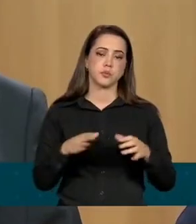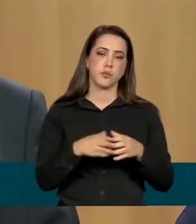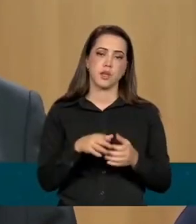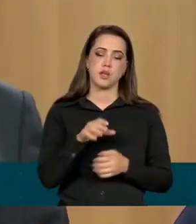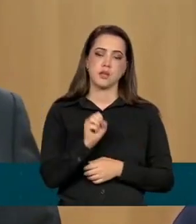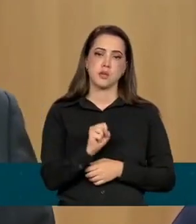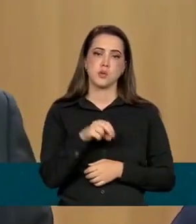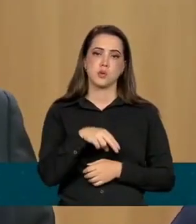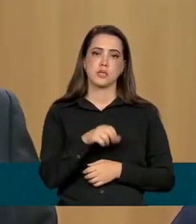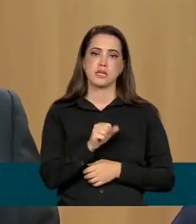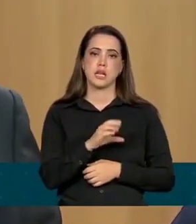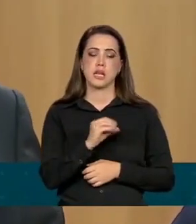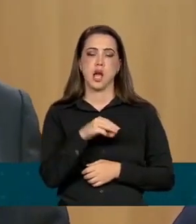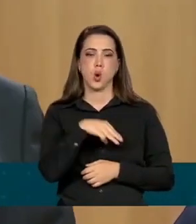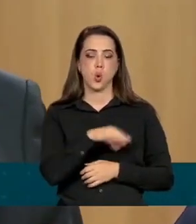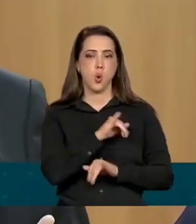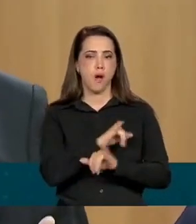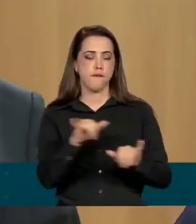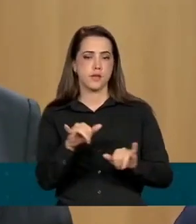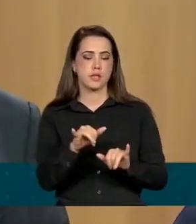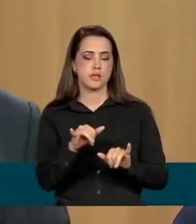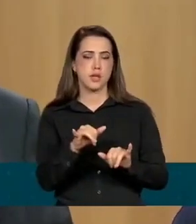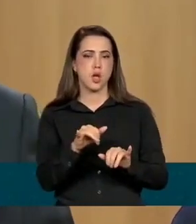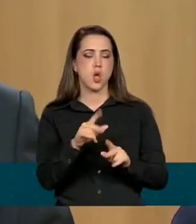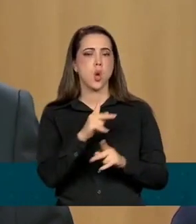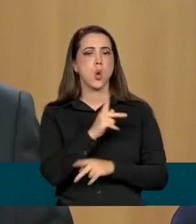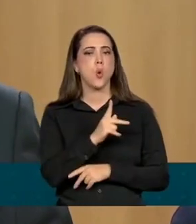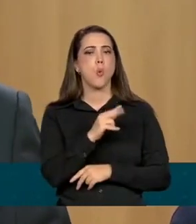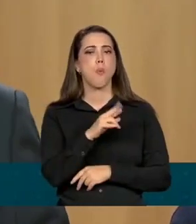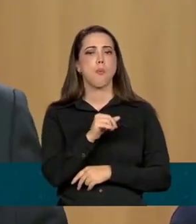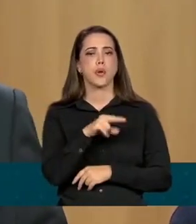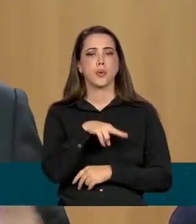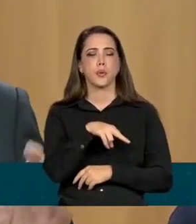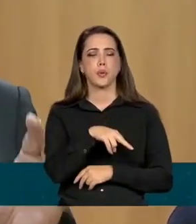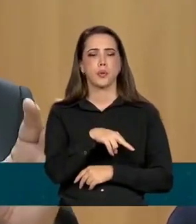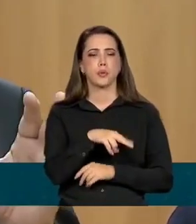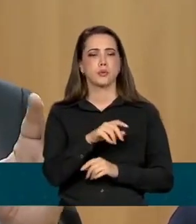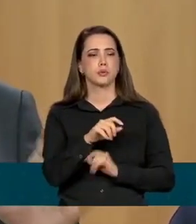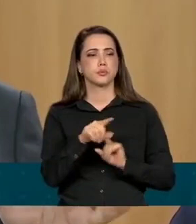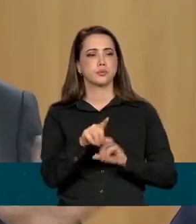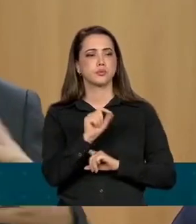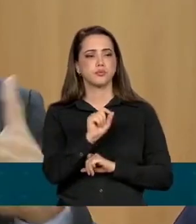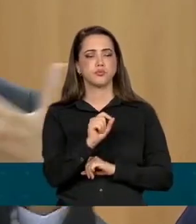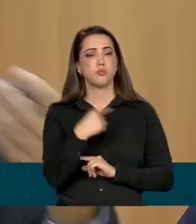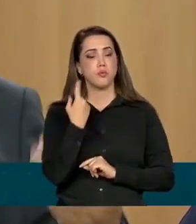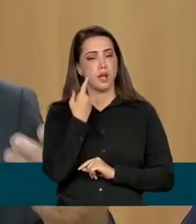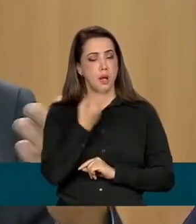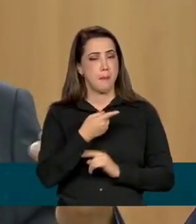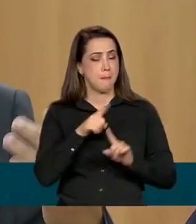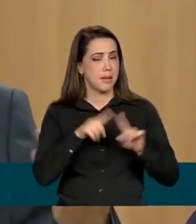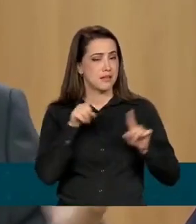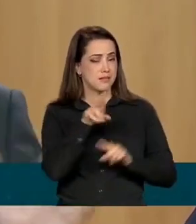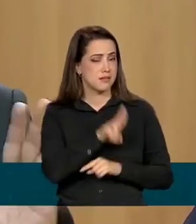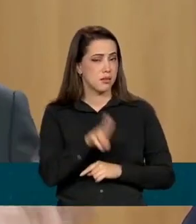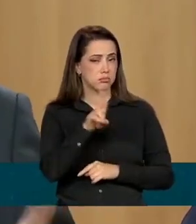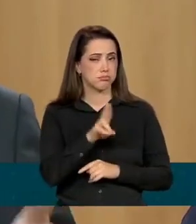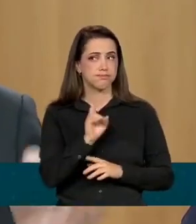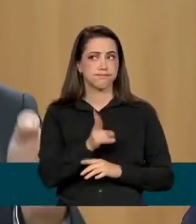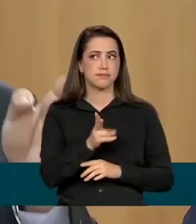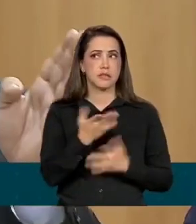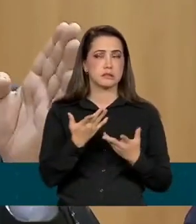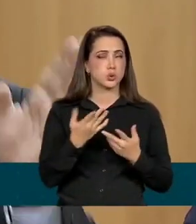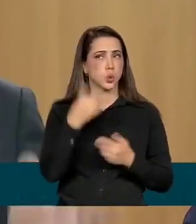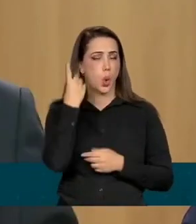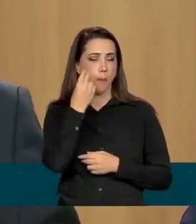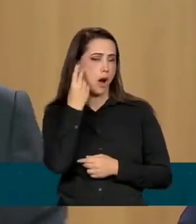Senacom informa aos PROCONs, que integram o Sistema Nacional do Consumidor. Mas isto é usual, é comum,